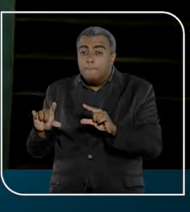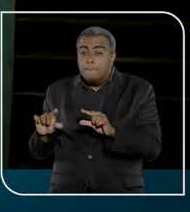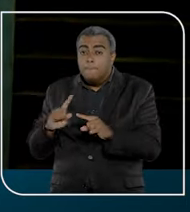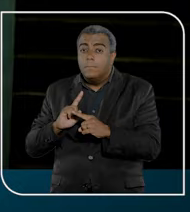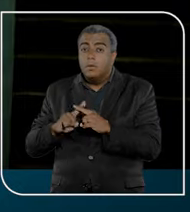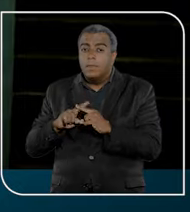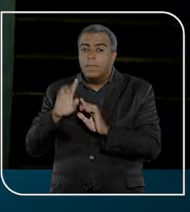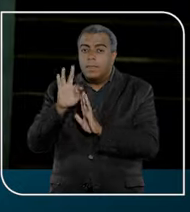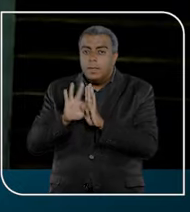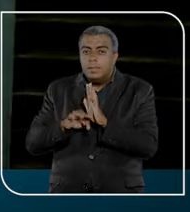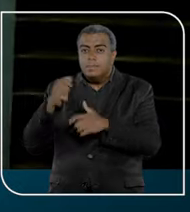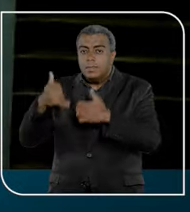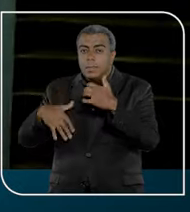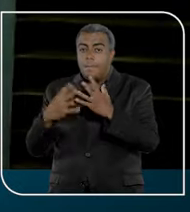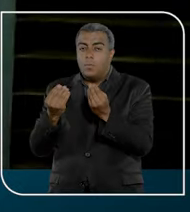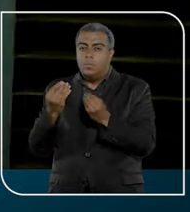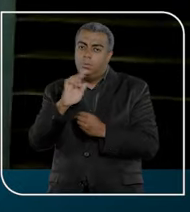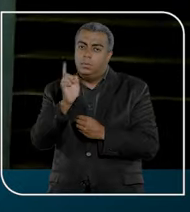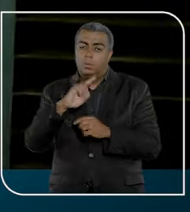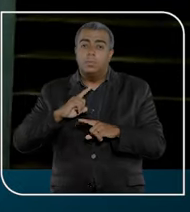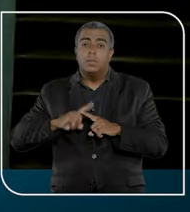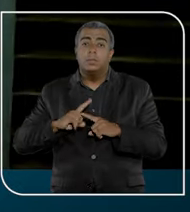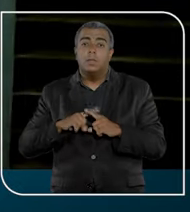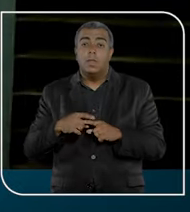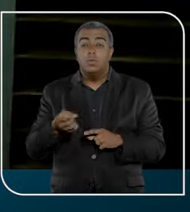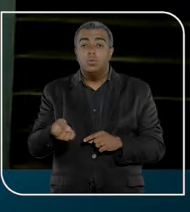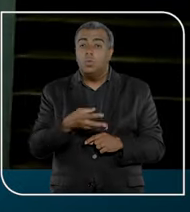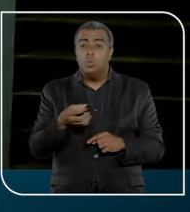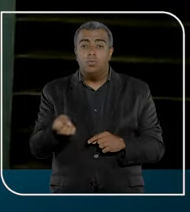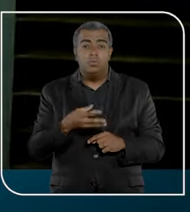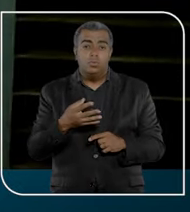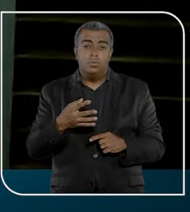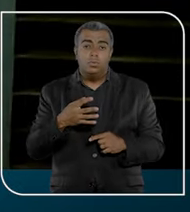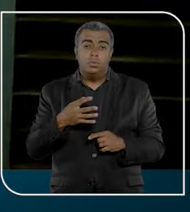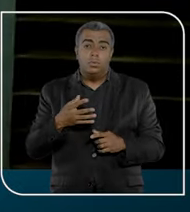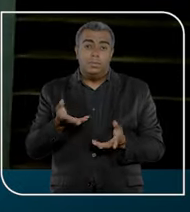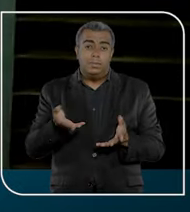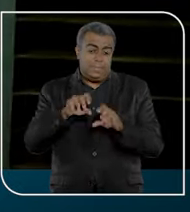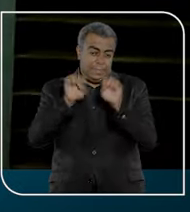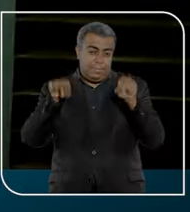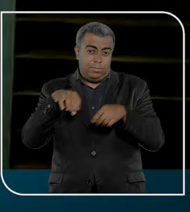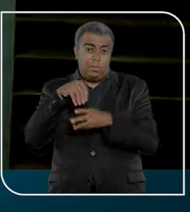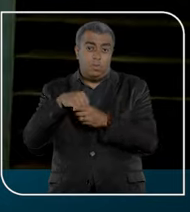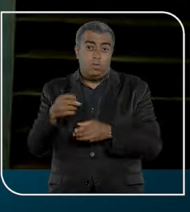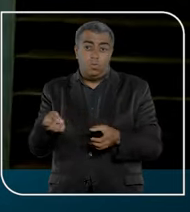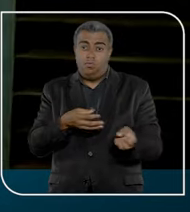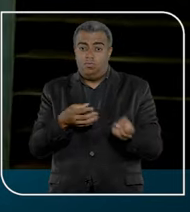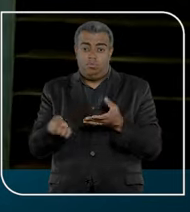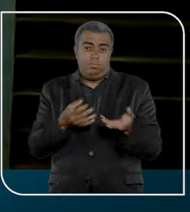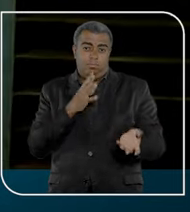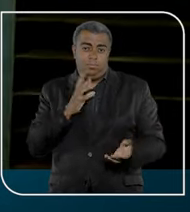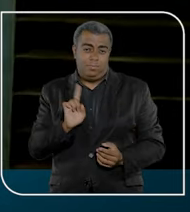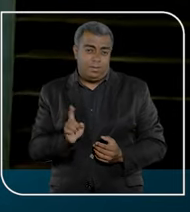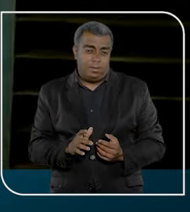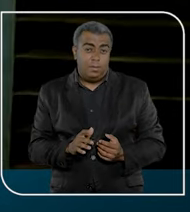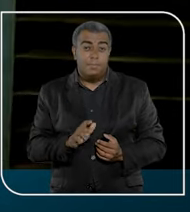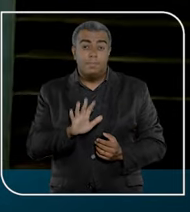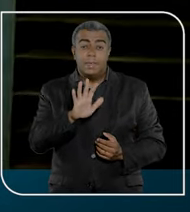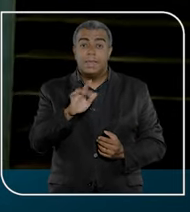que tem tão poucos textos escritos sobre isso. É algo novo, é uma novidade no nosso